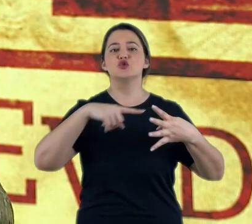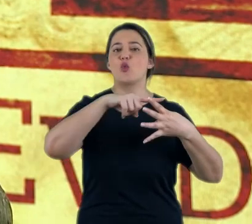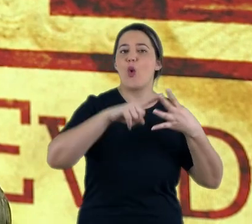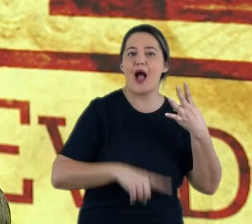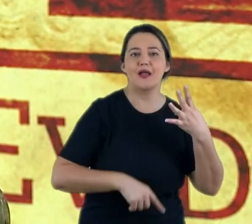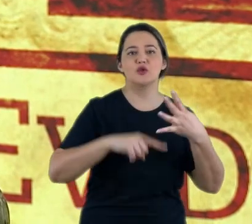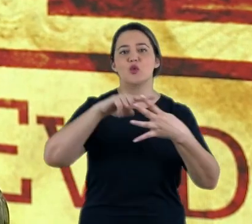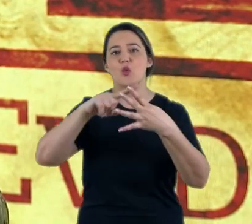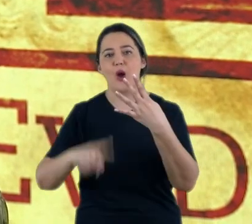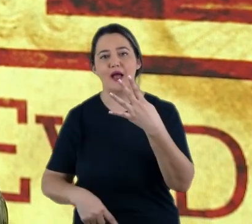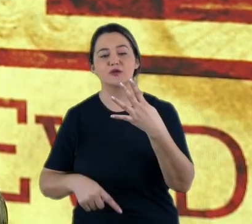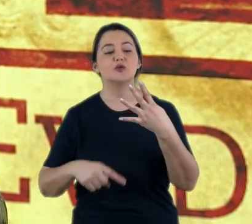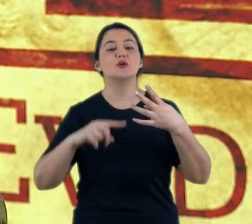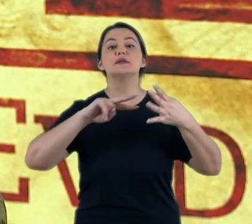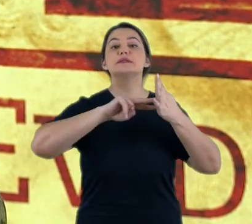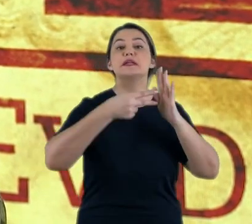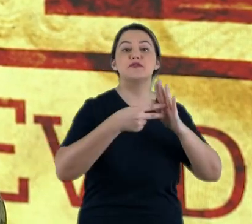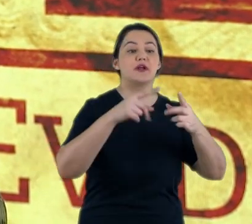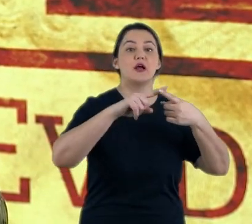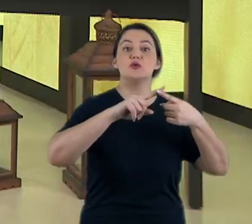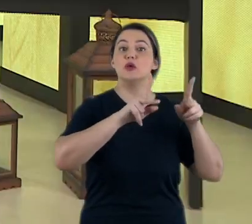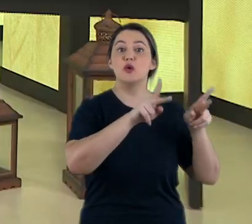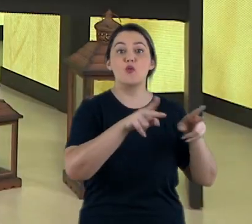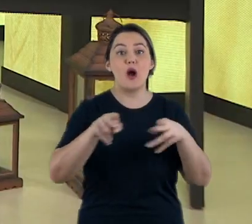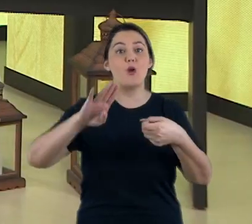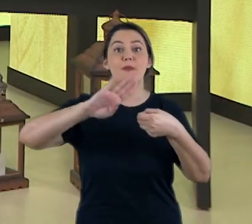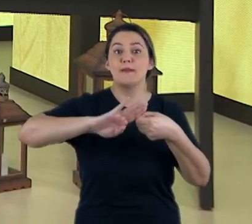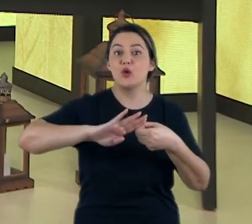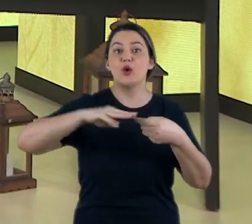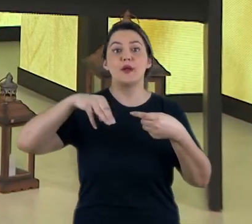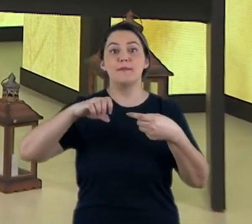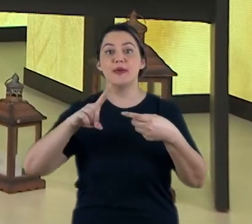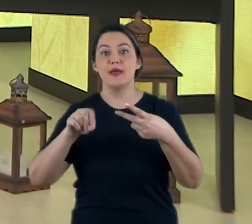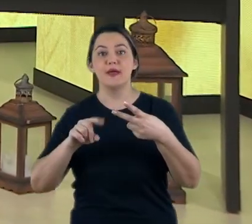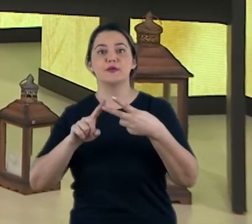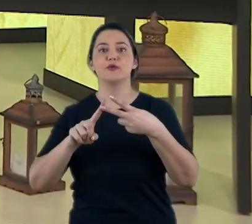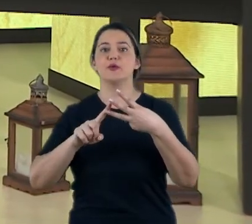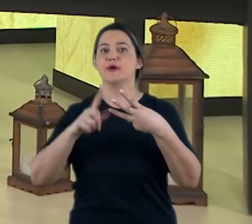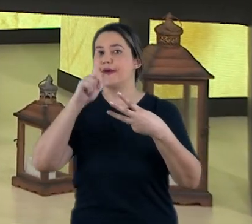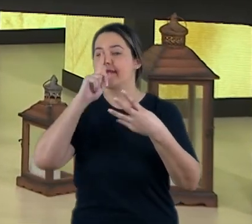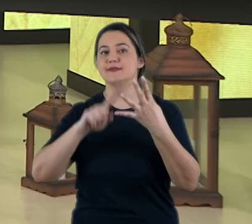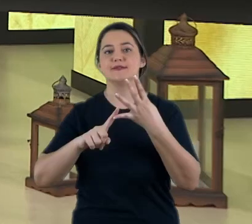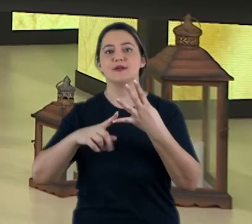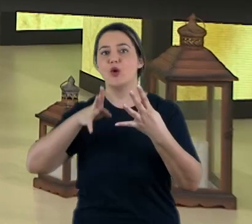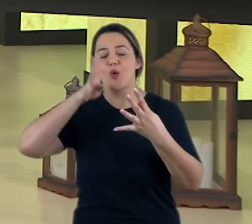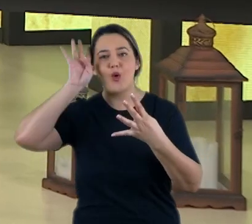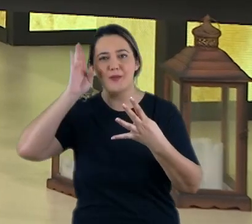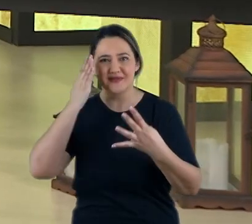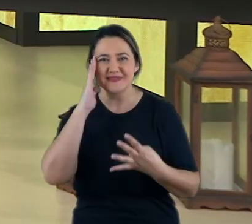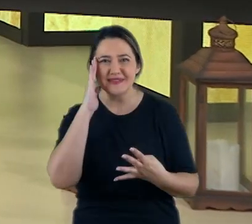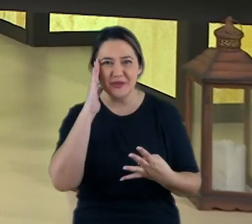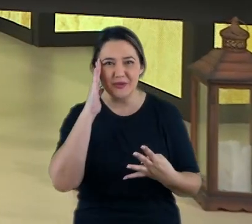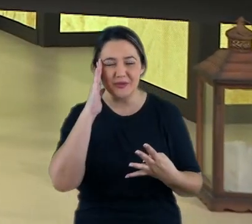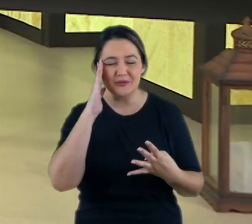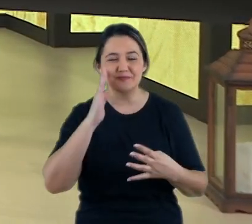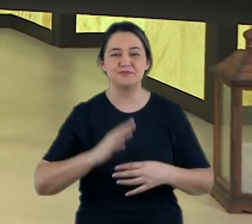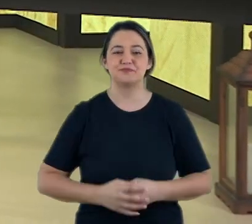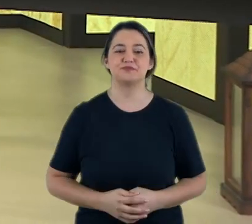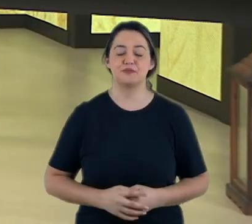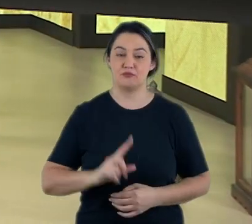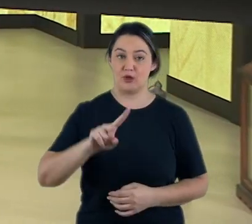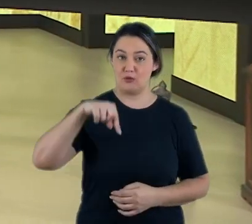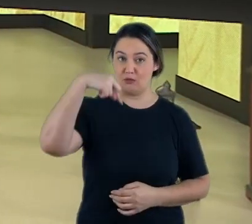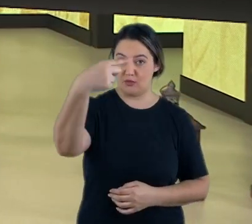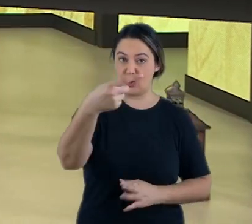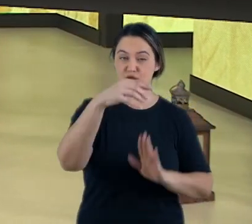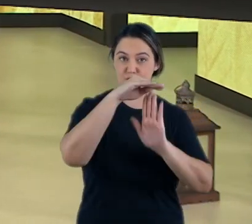eles e também para os nossos dias. Agora, no próximo programa Evidências, eu vou continuar estudando mais desses